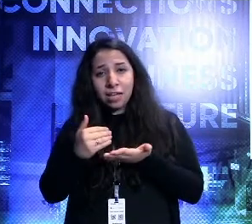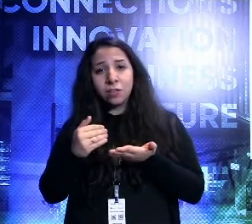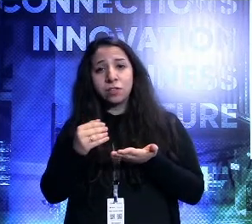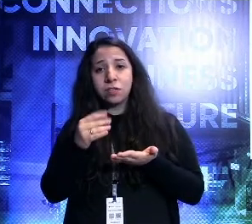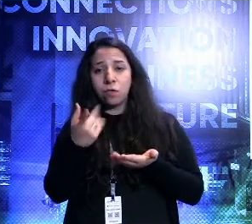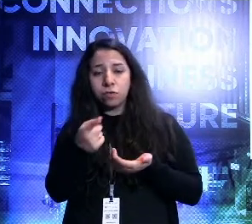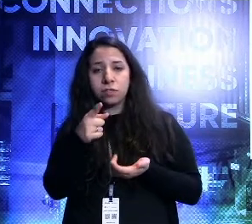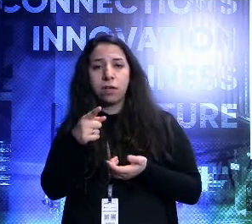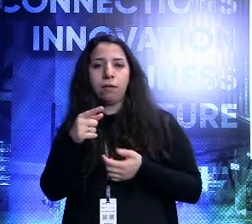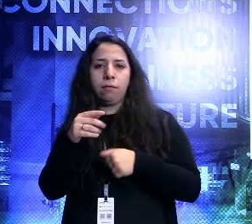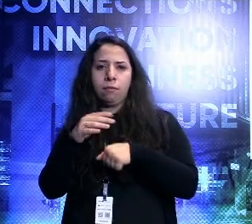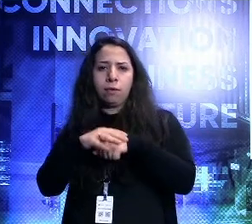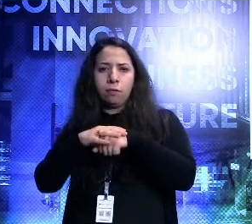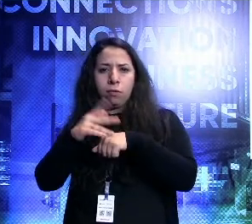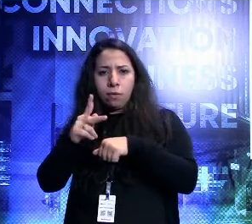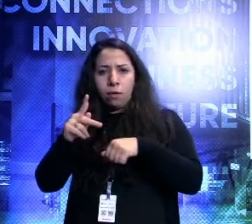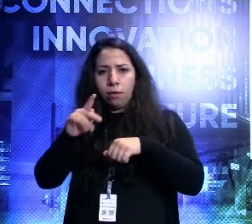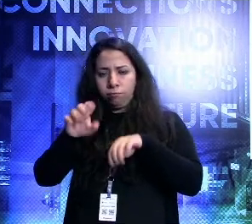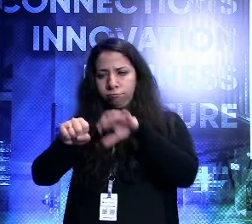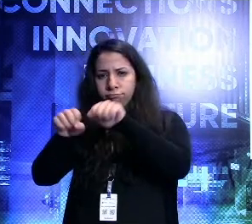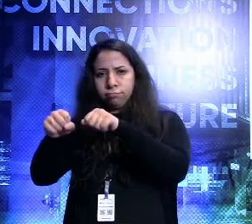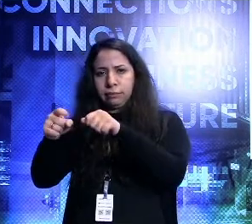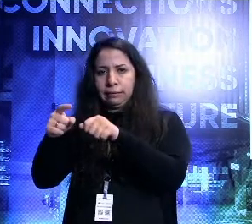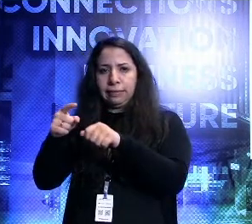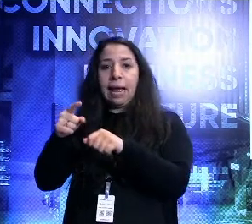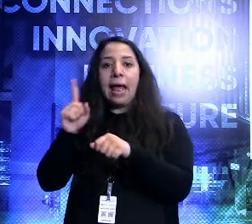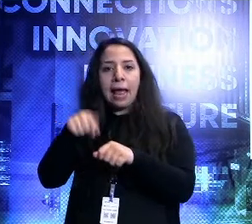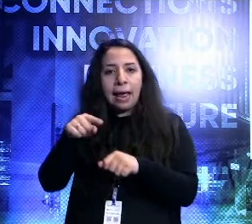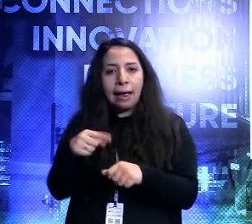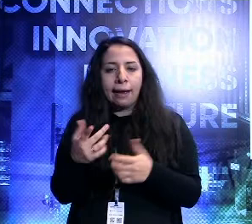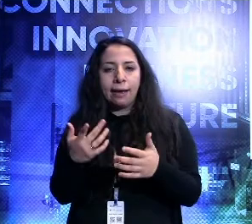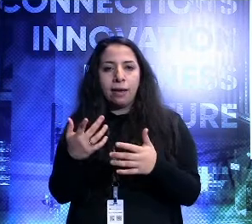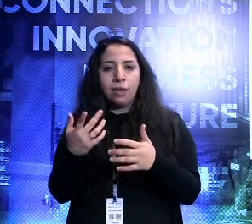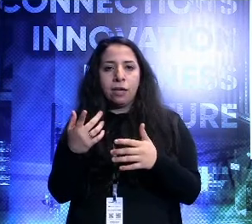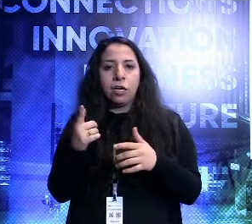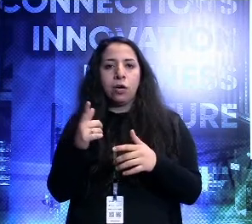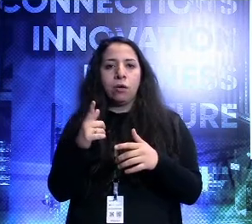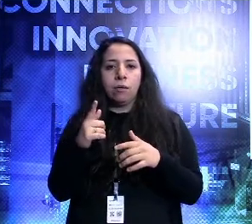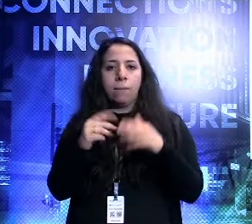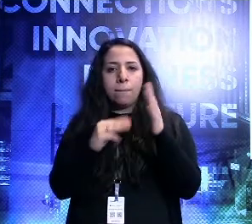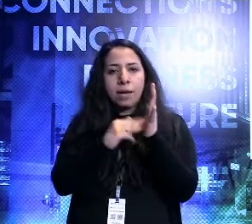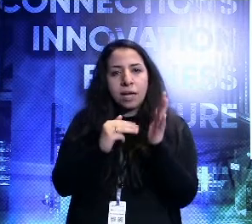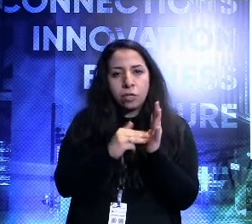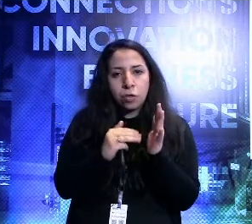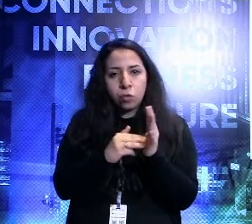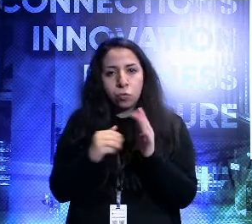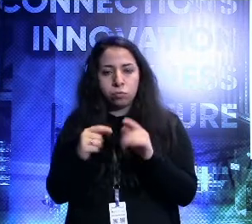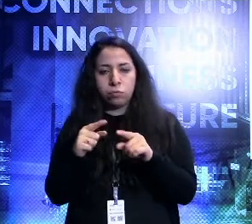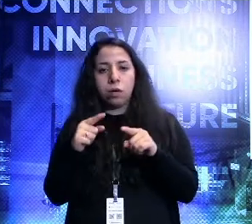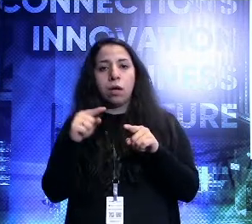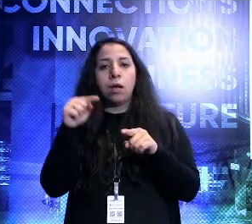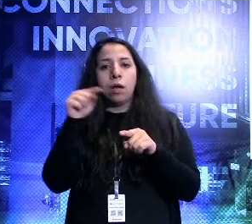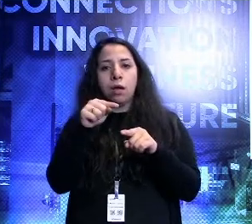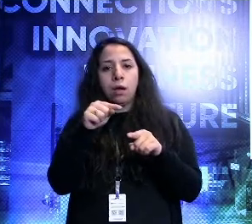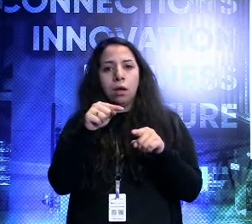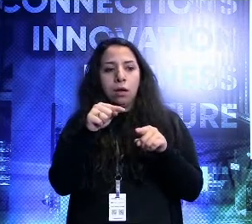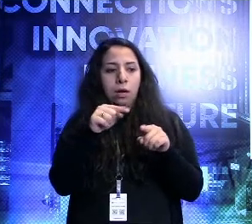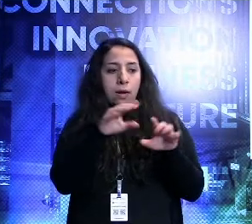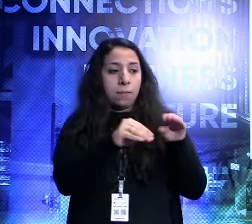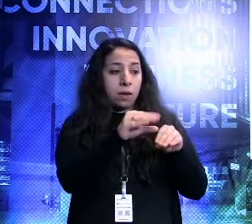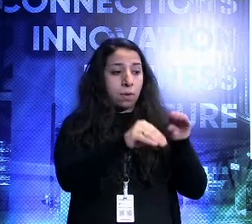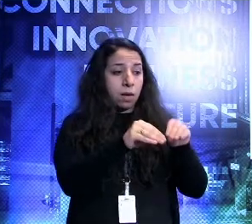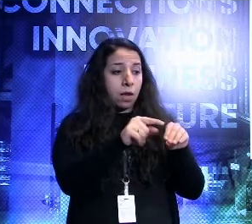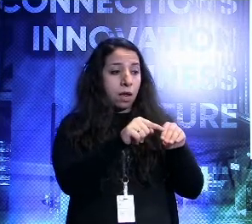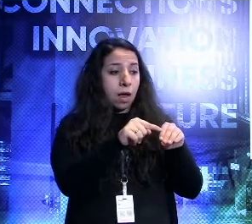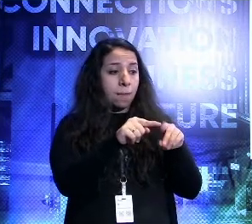manipulando os dados dentro da sua entidade, com métodos getters e setters e tal, você está usando isso, está manipulando isso